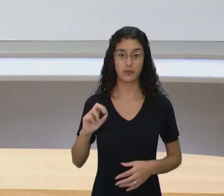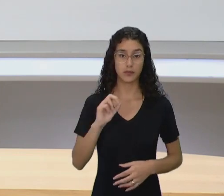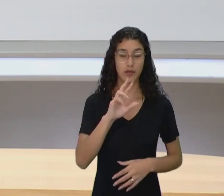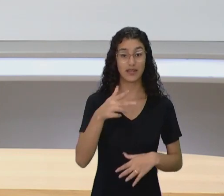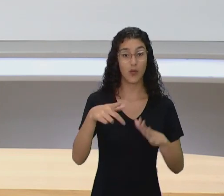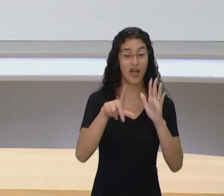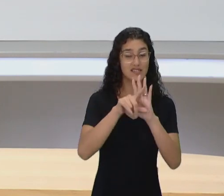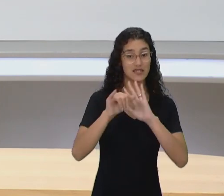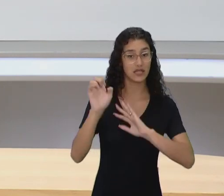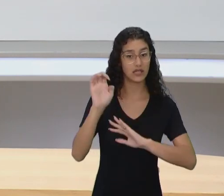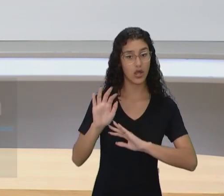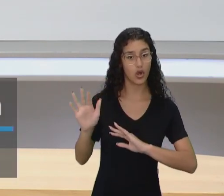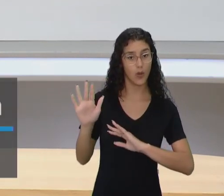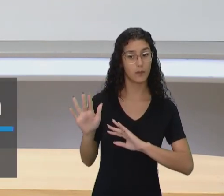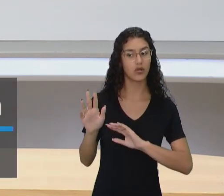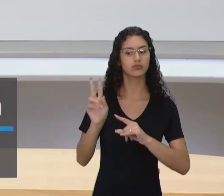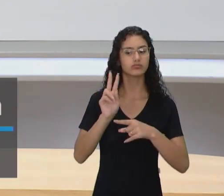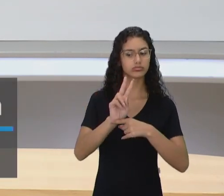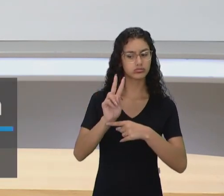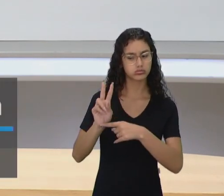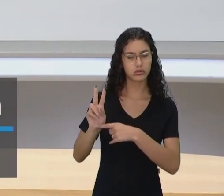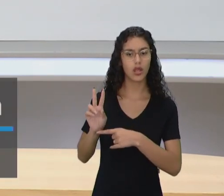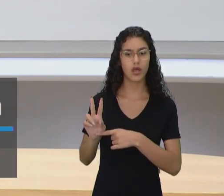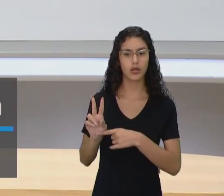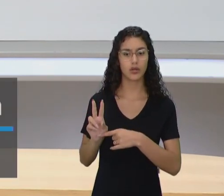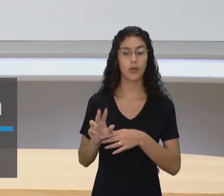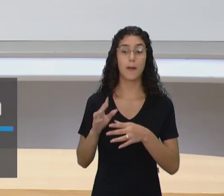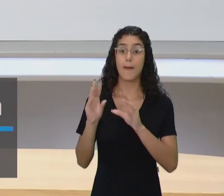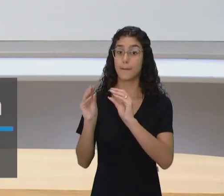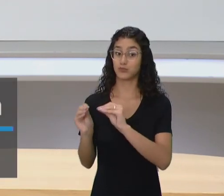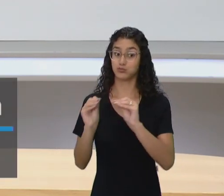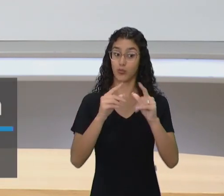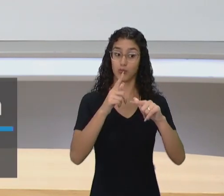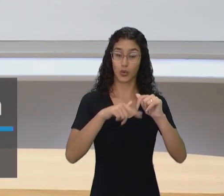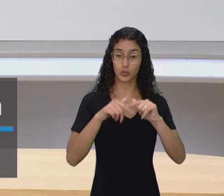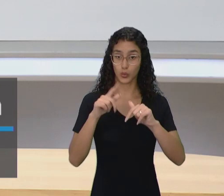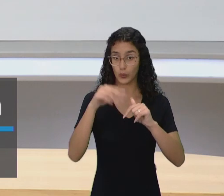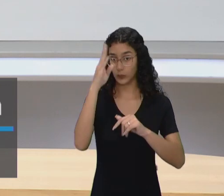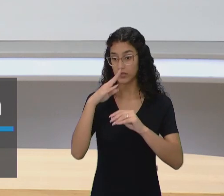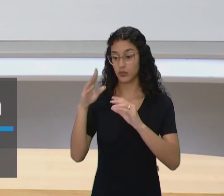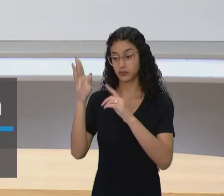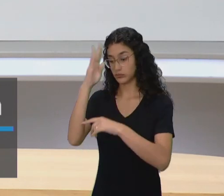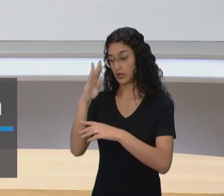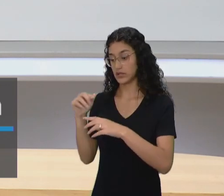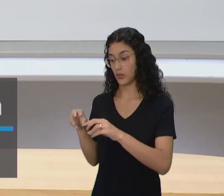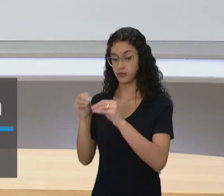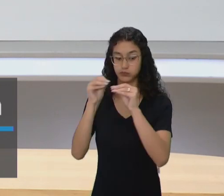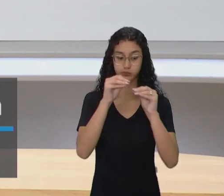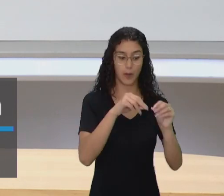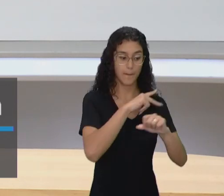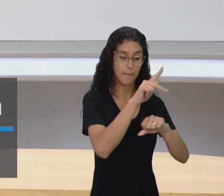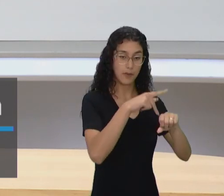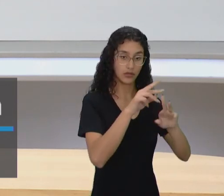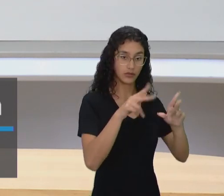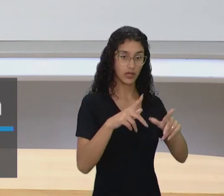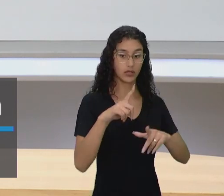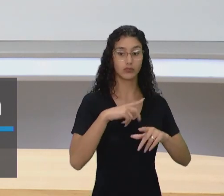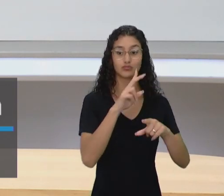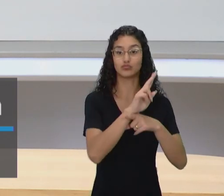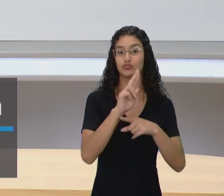leis da Europa já estão controlando a importação dos produtos brasileiros, porque sabem que os produtos têm